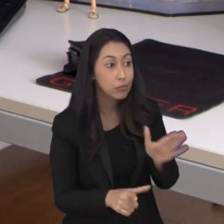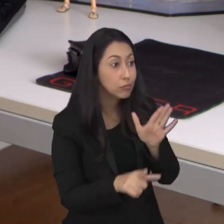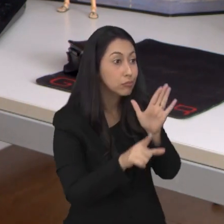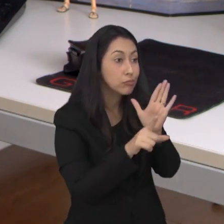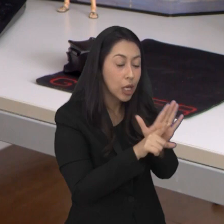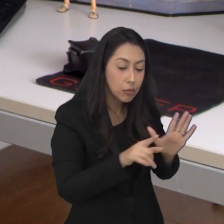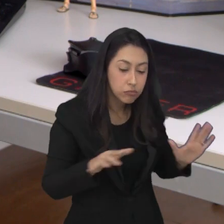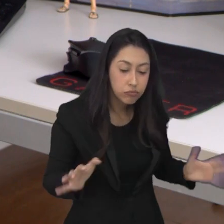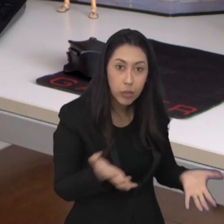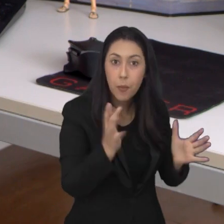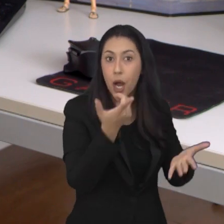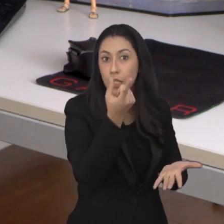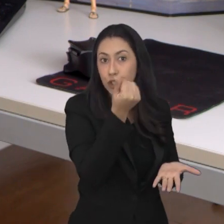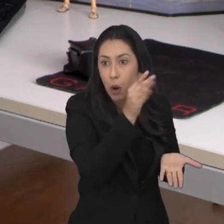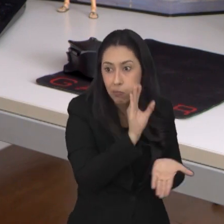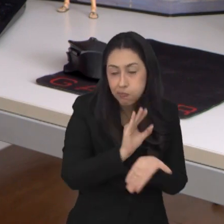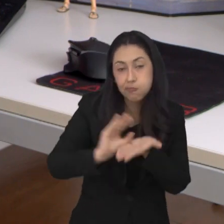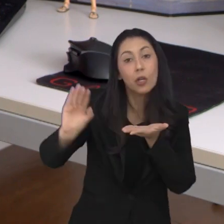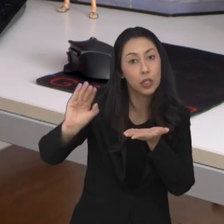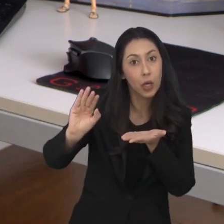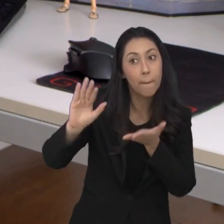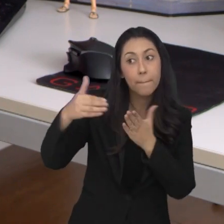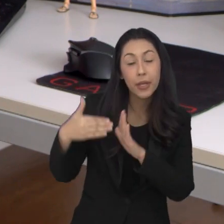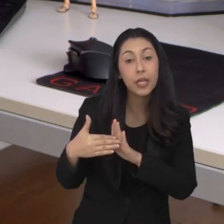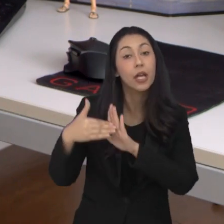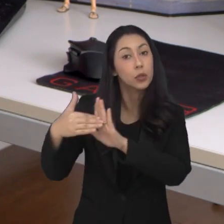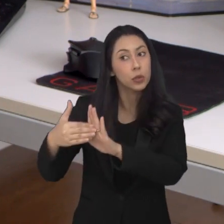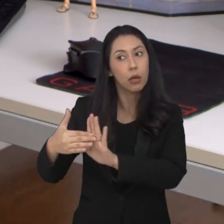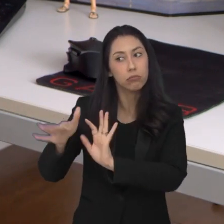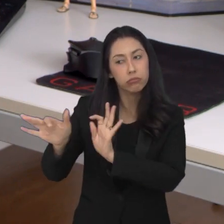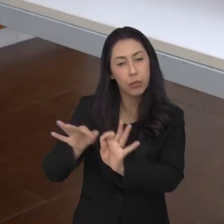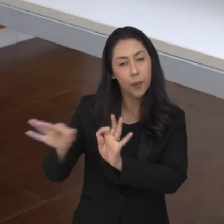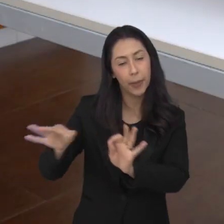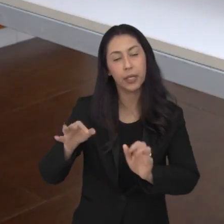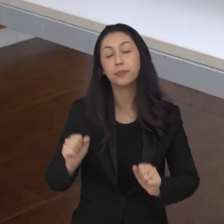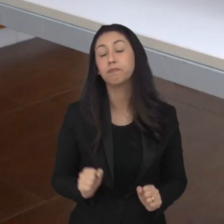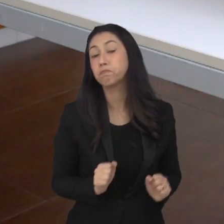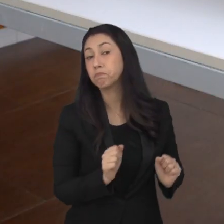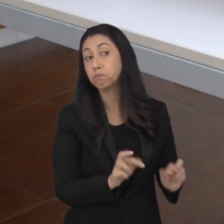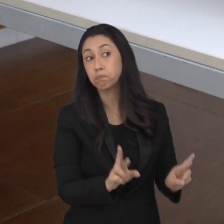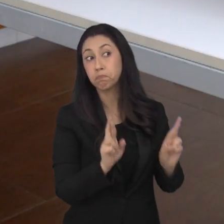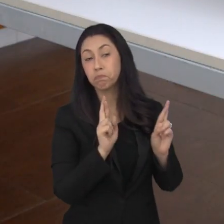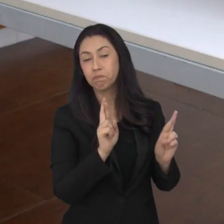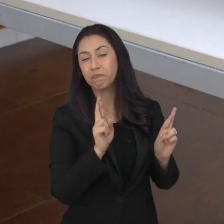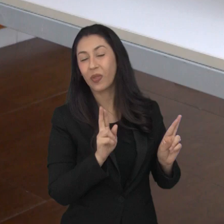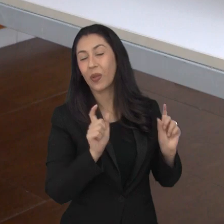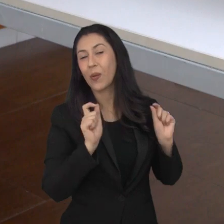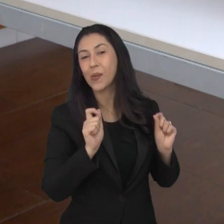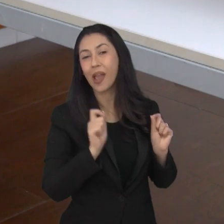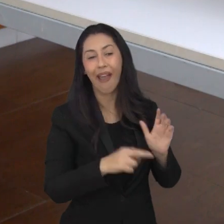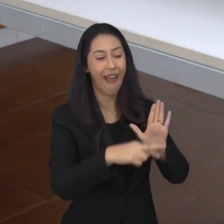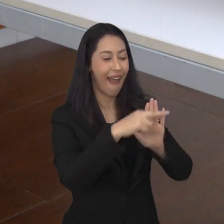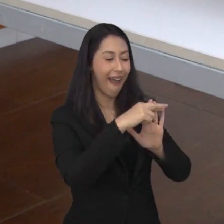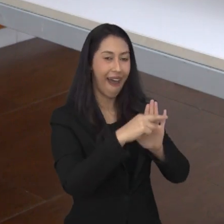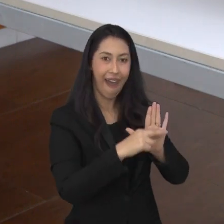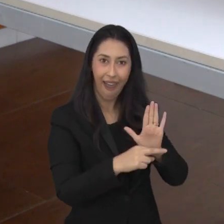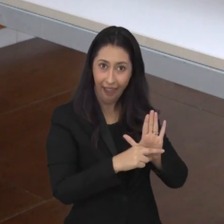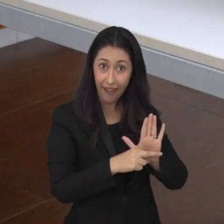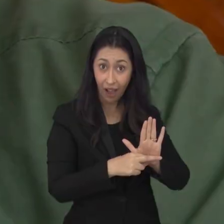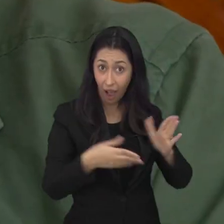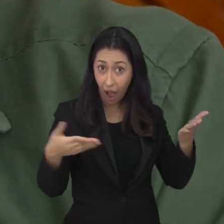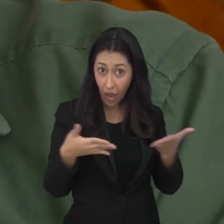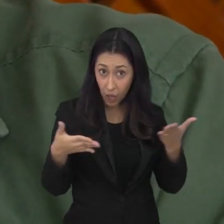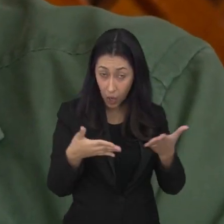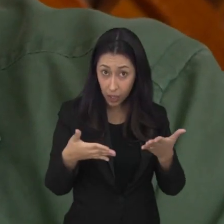incentivo, à lei como a Lei Rouanet, para ajudar a desenvolver. A expectativa do Jefferson é que, a partir da